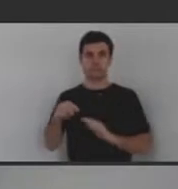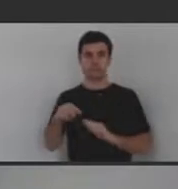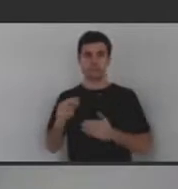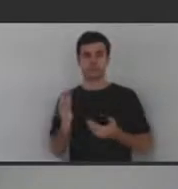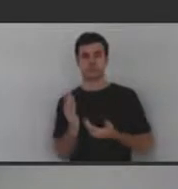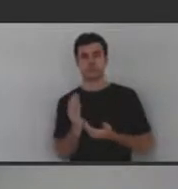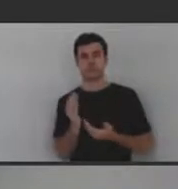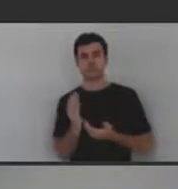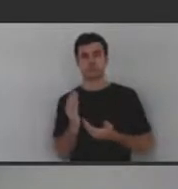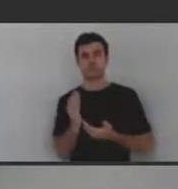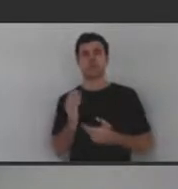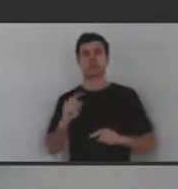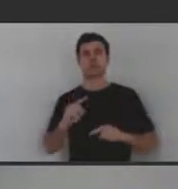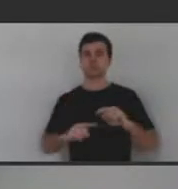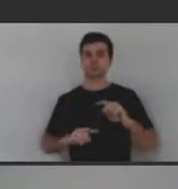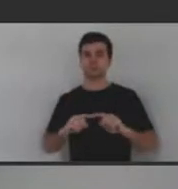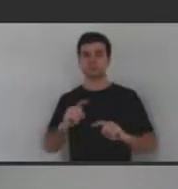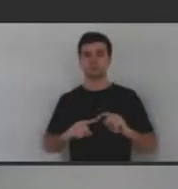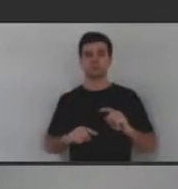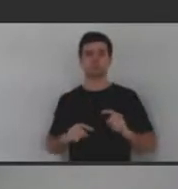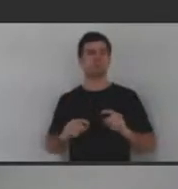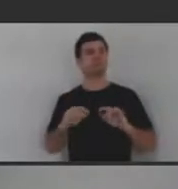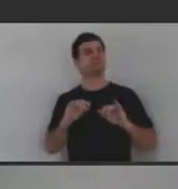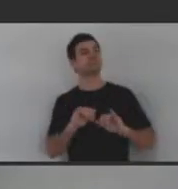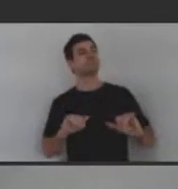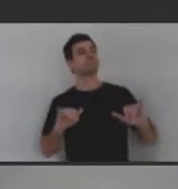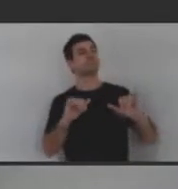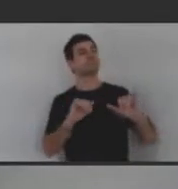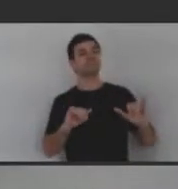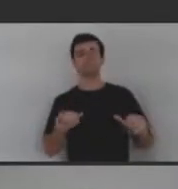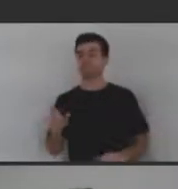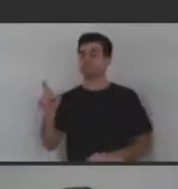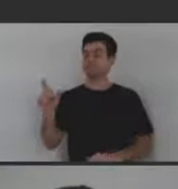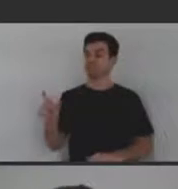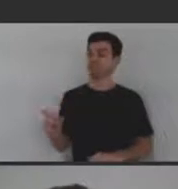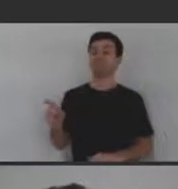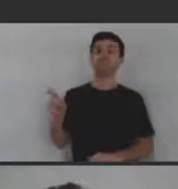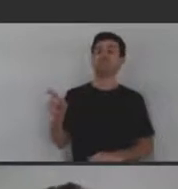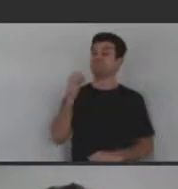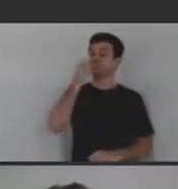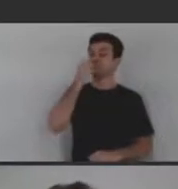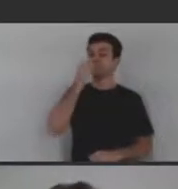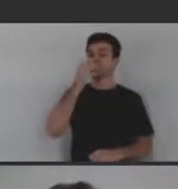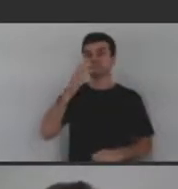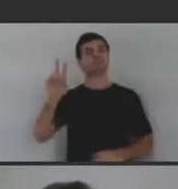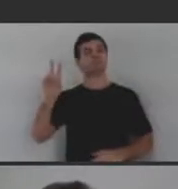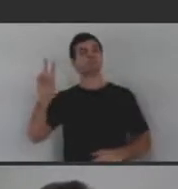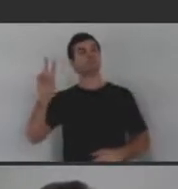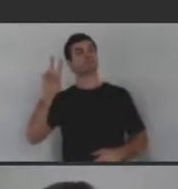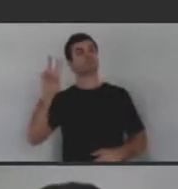material como propaganda eleitoral de qualquer candidatura ou candidato.